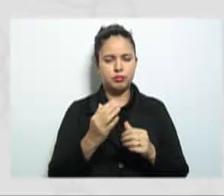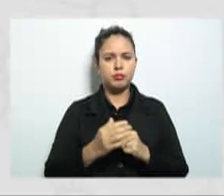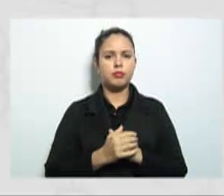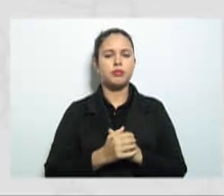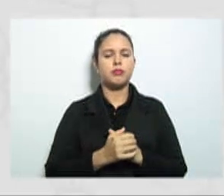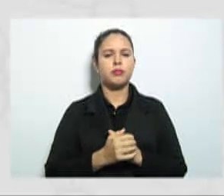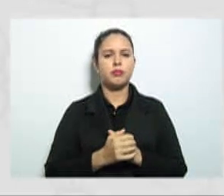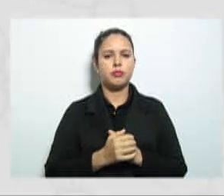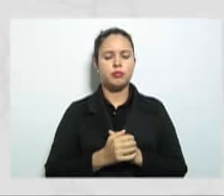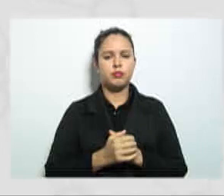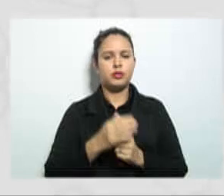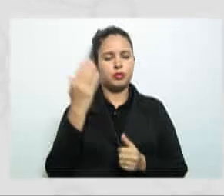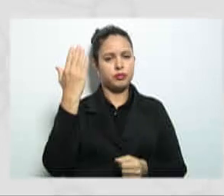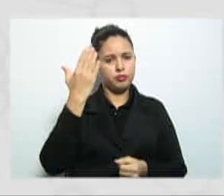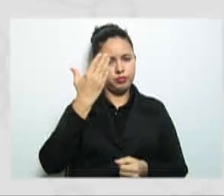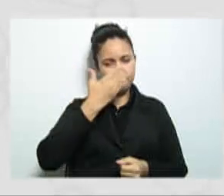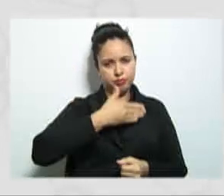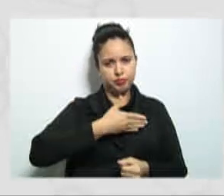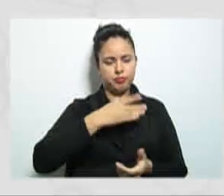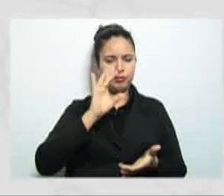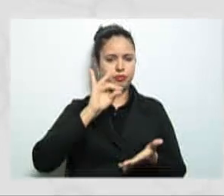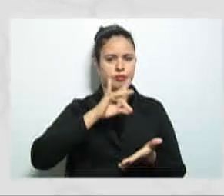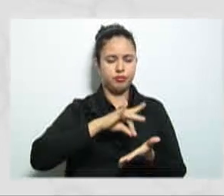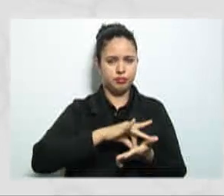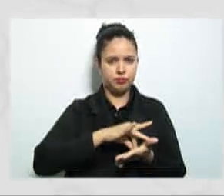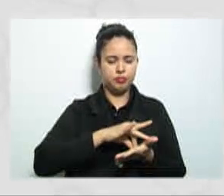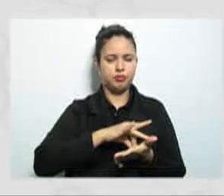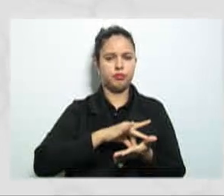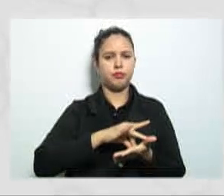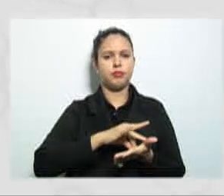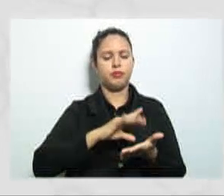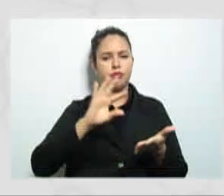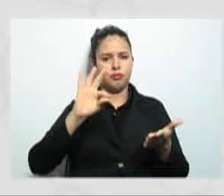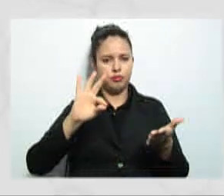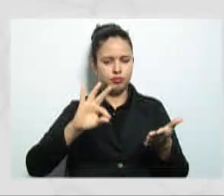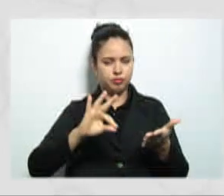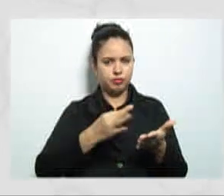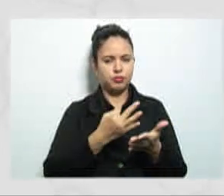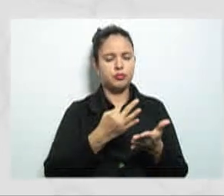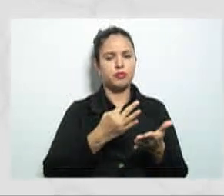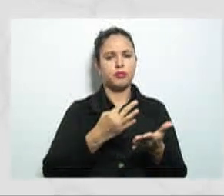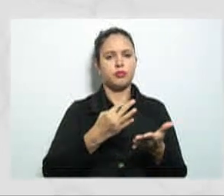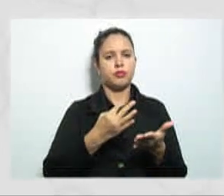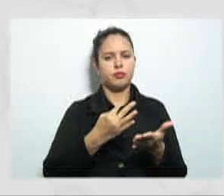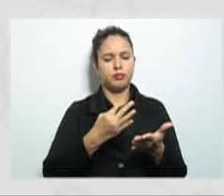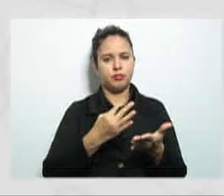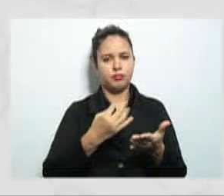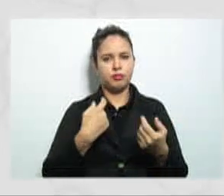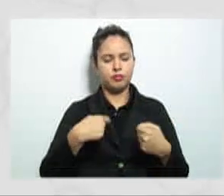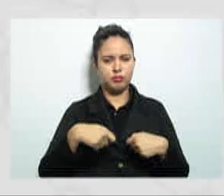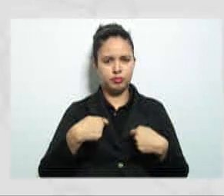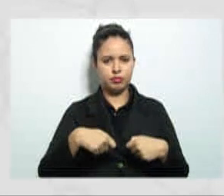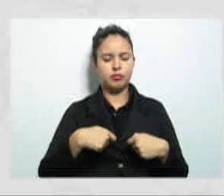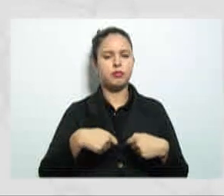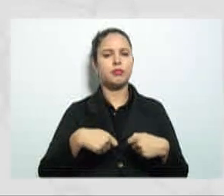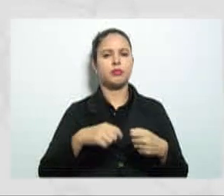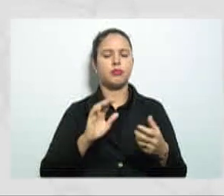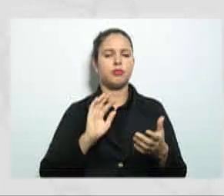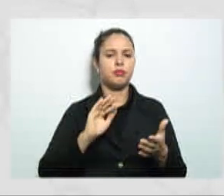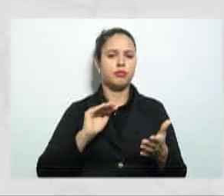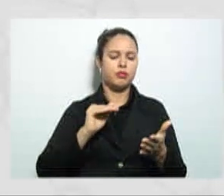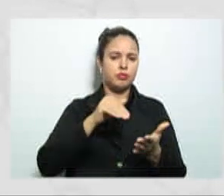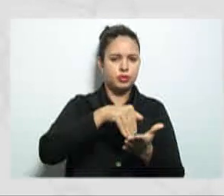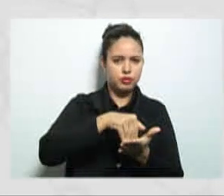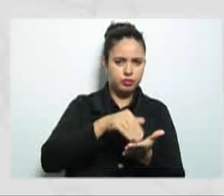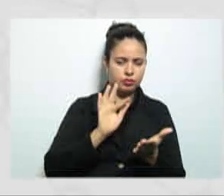Por ser expressão da verdade, firmamos a presente declaração, Rolim de Moura, 6 de agosto de 2018, e é assinado